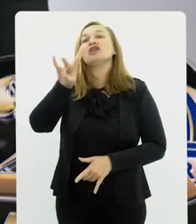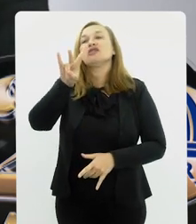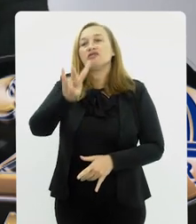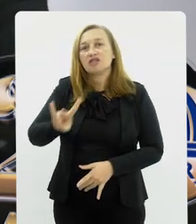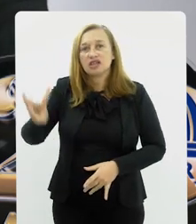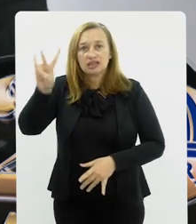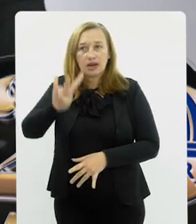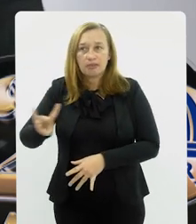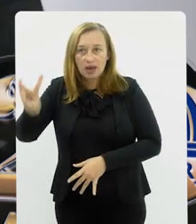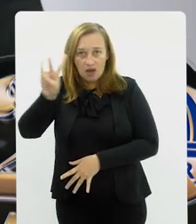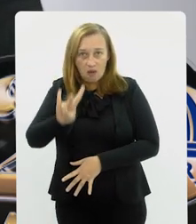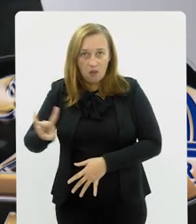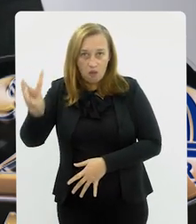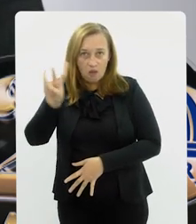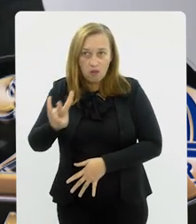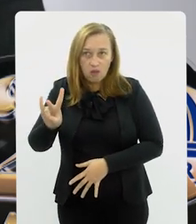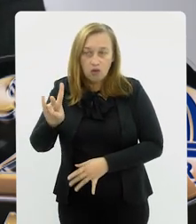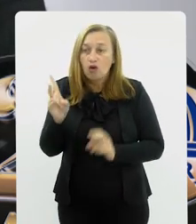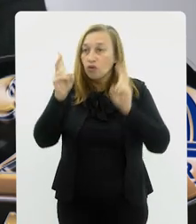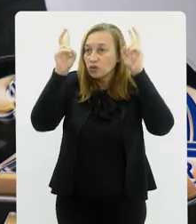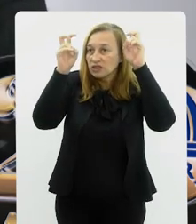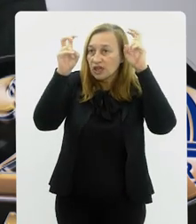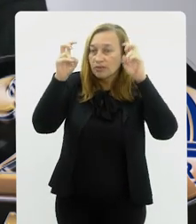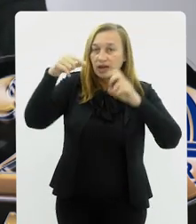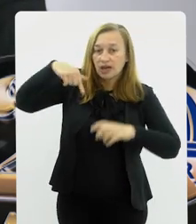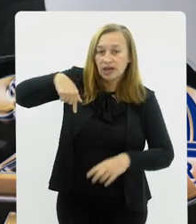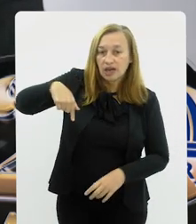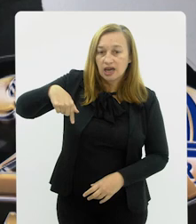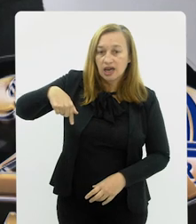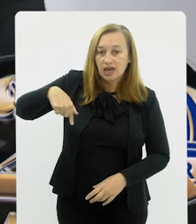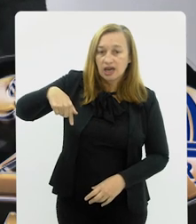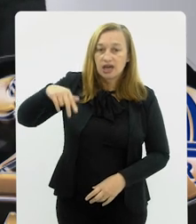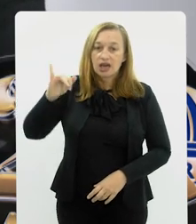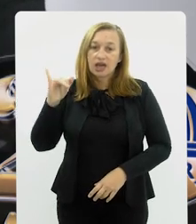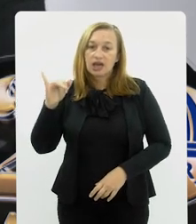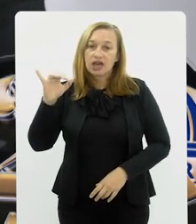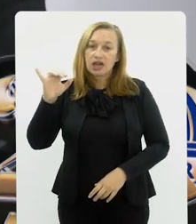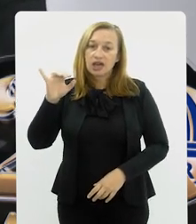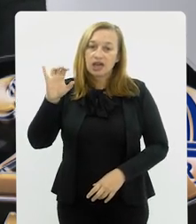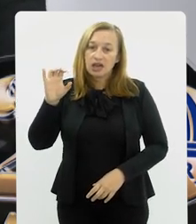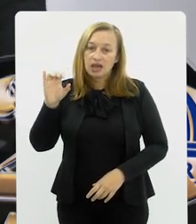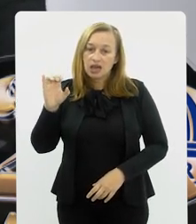Vila Isabel com o Kizomba, né? Uma escola que durante todo o ano, nossa,